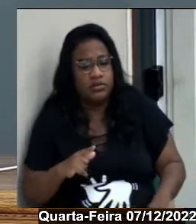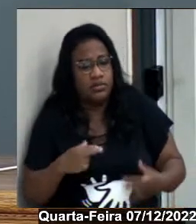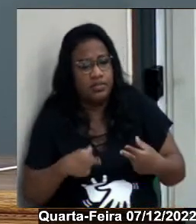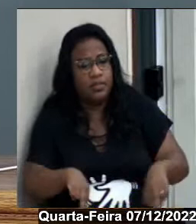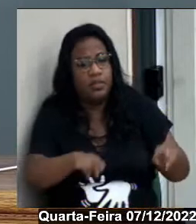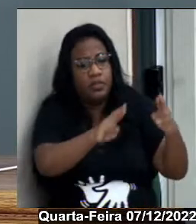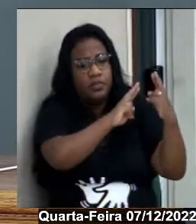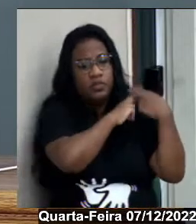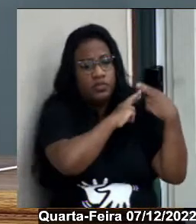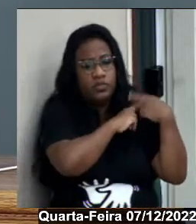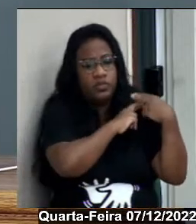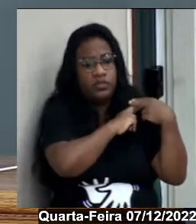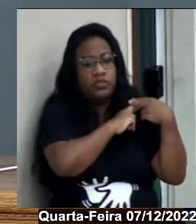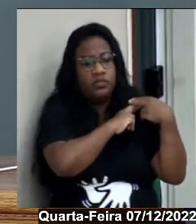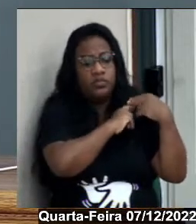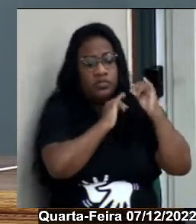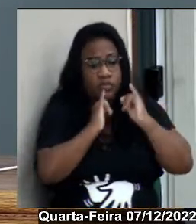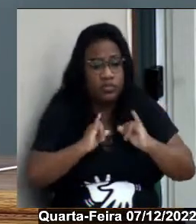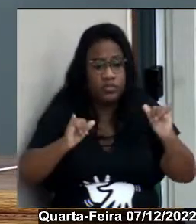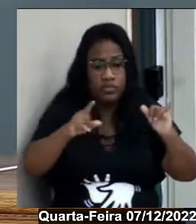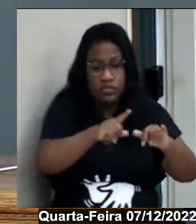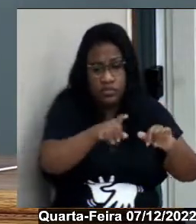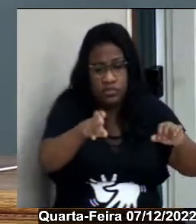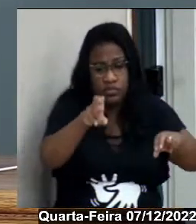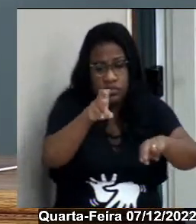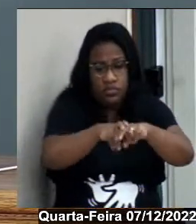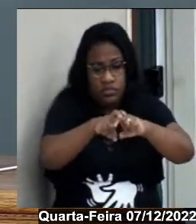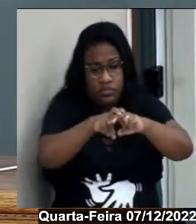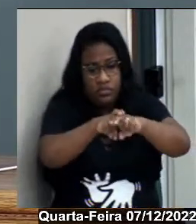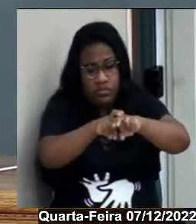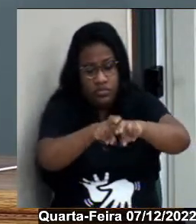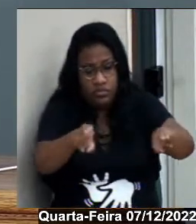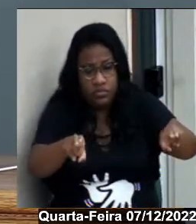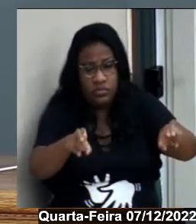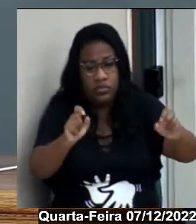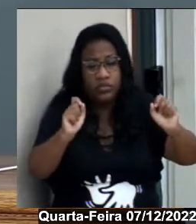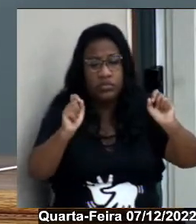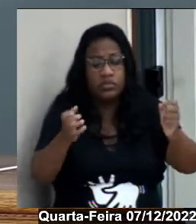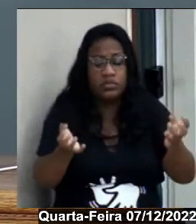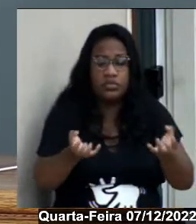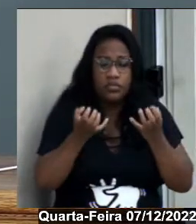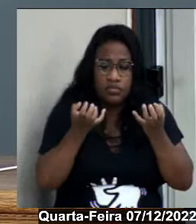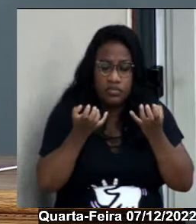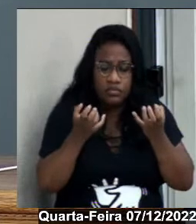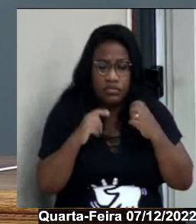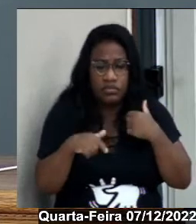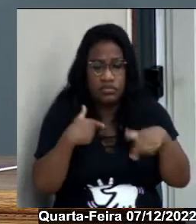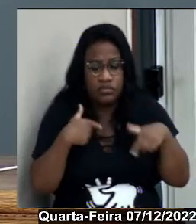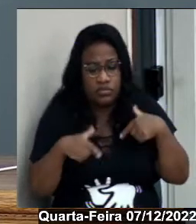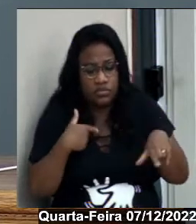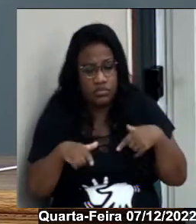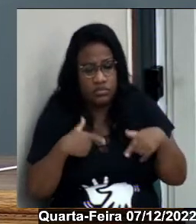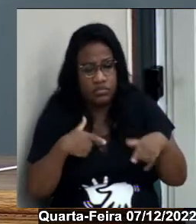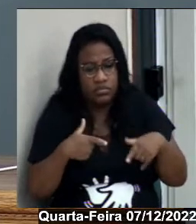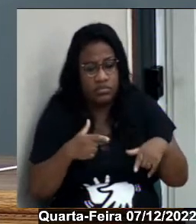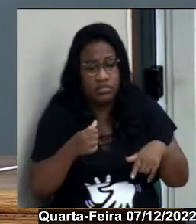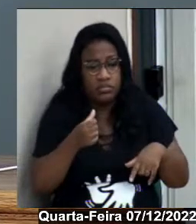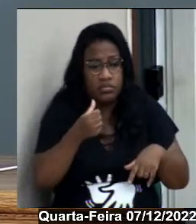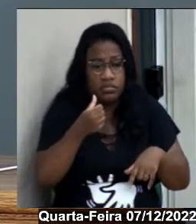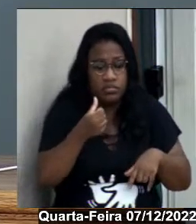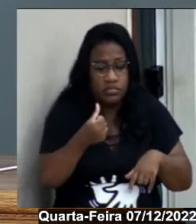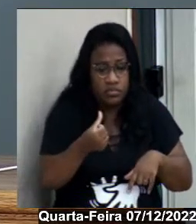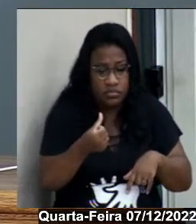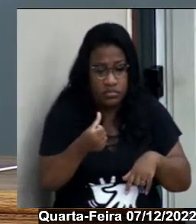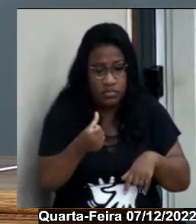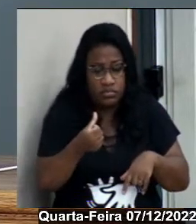E queria dizer a qualquer um aqui que está sentado, dizer... Quem queria trabalhar?